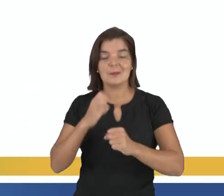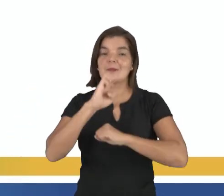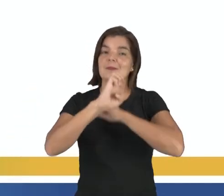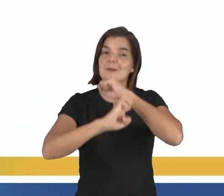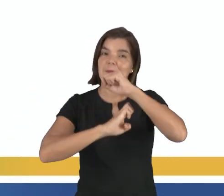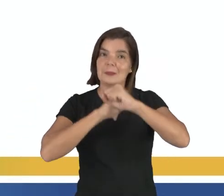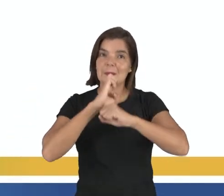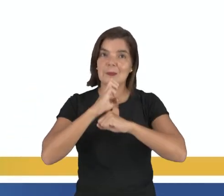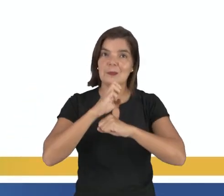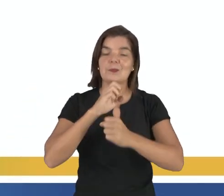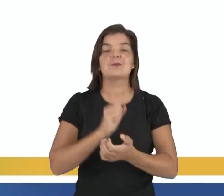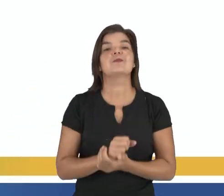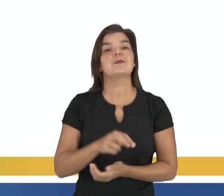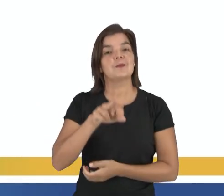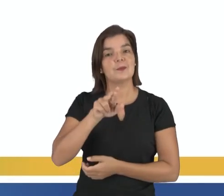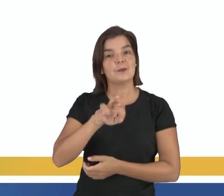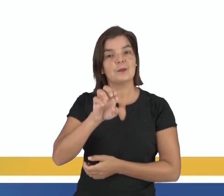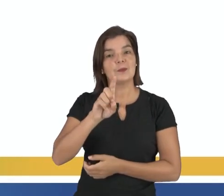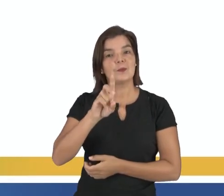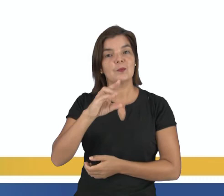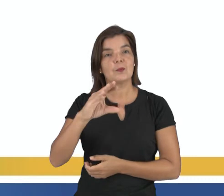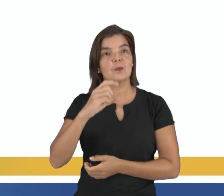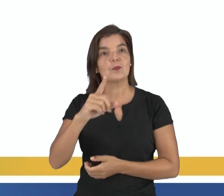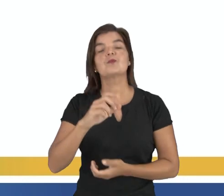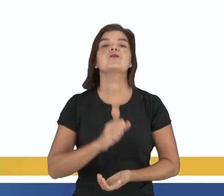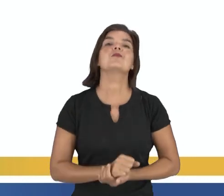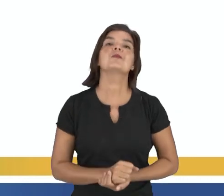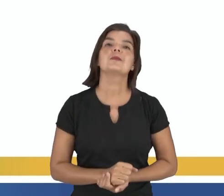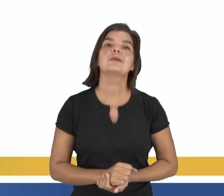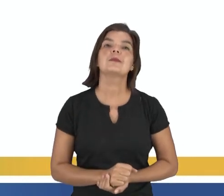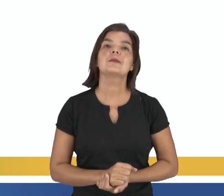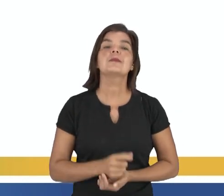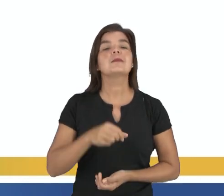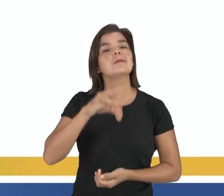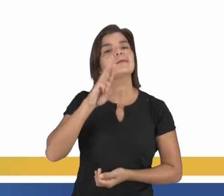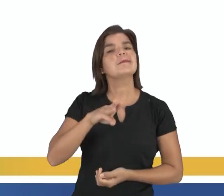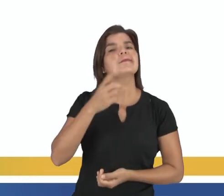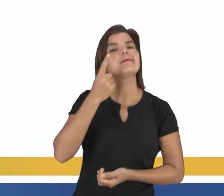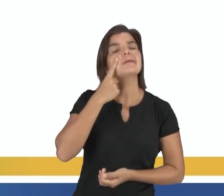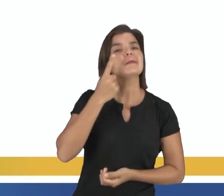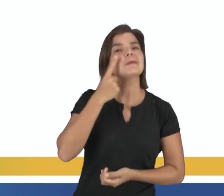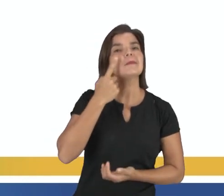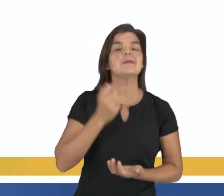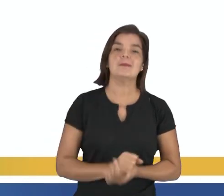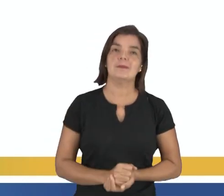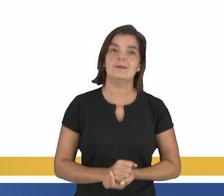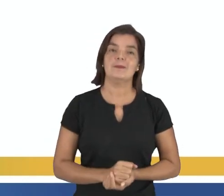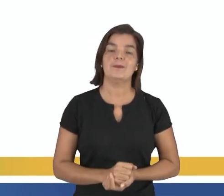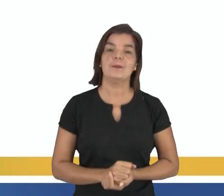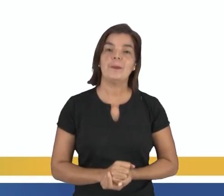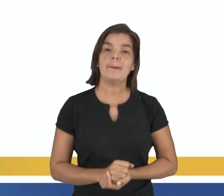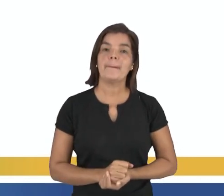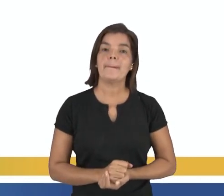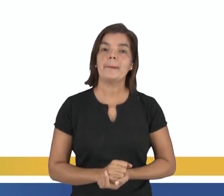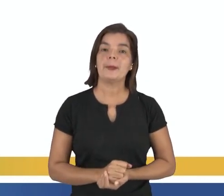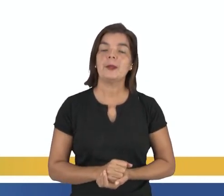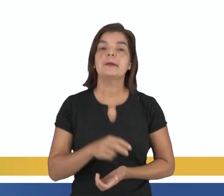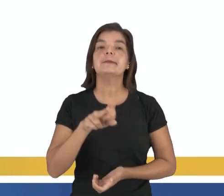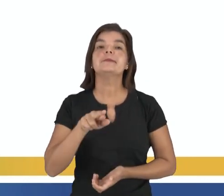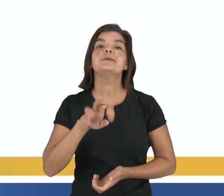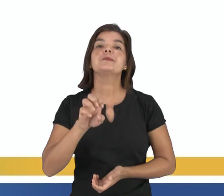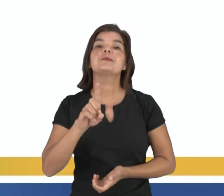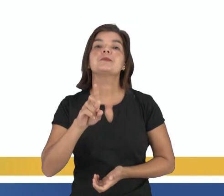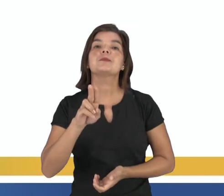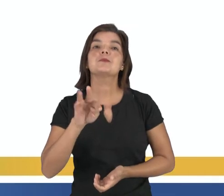ele reduziu. Então, quem vai ser... Ai, perdão, vamos botar aqui. Então, quem vai ser o agente